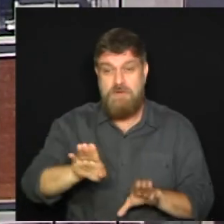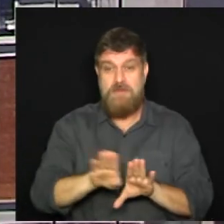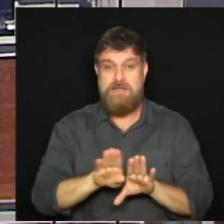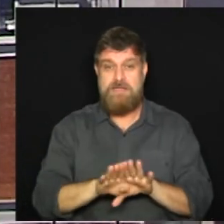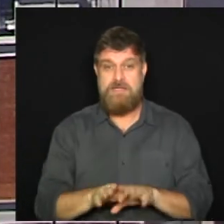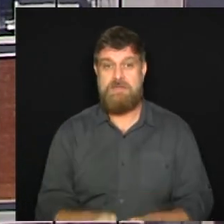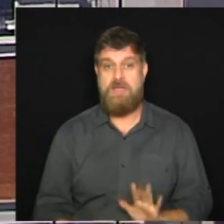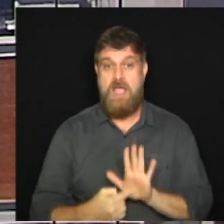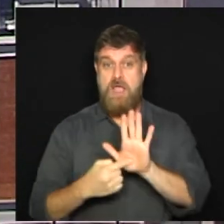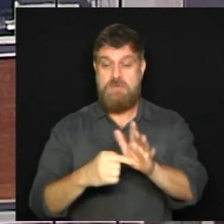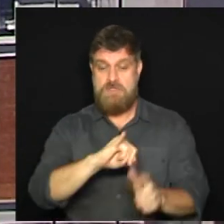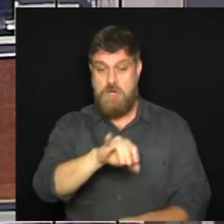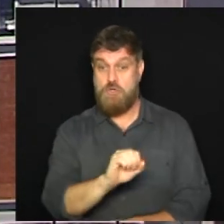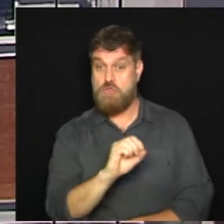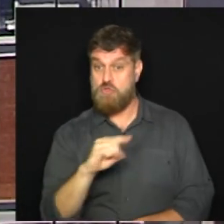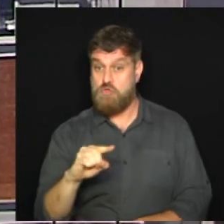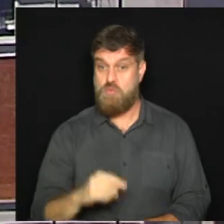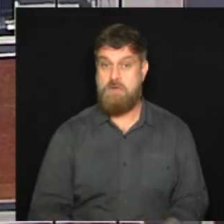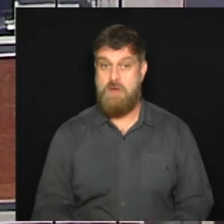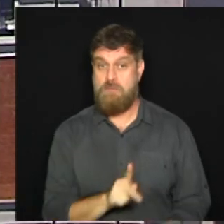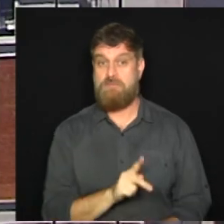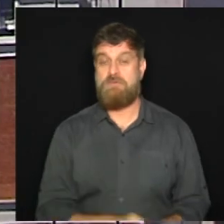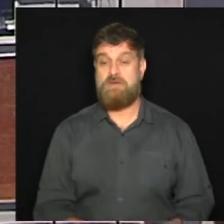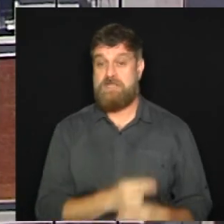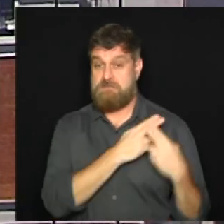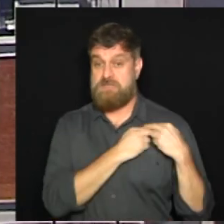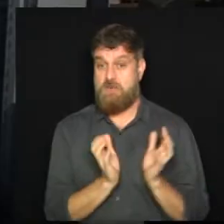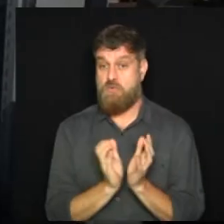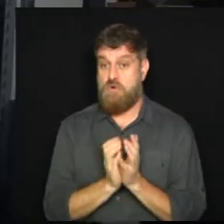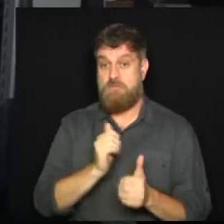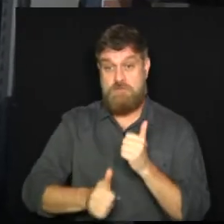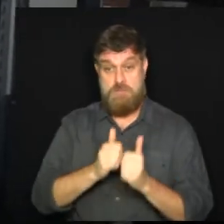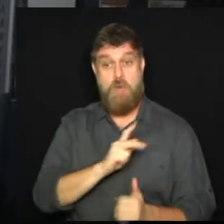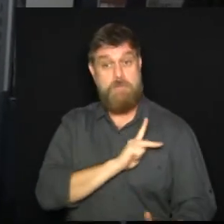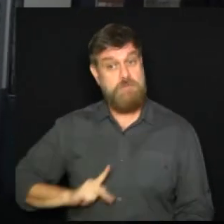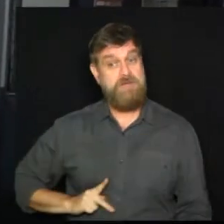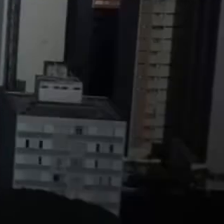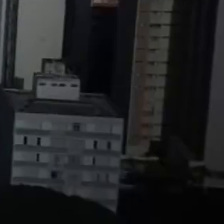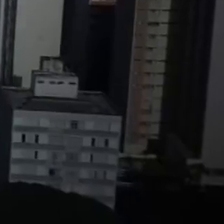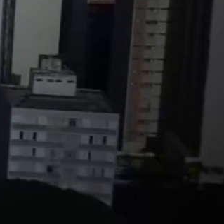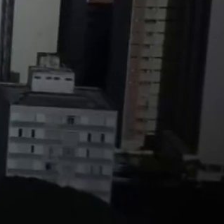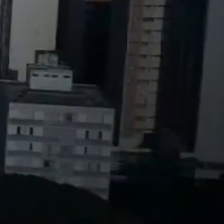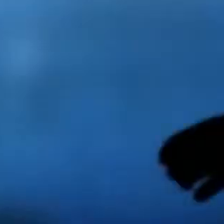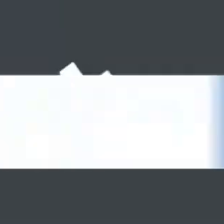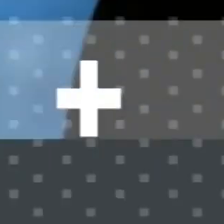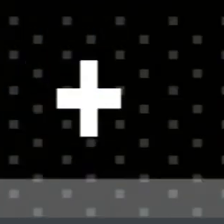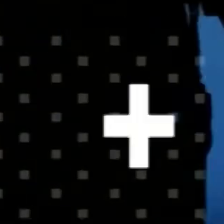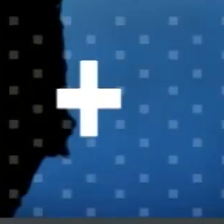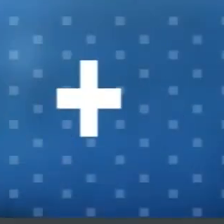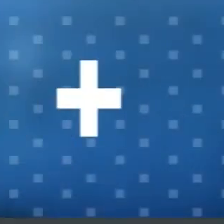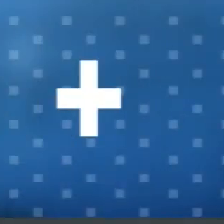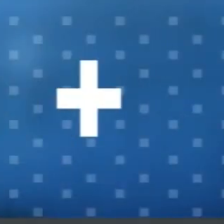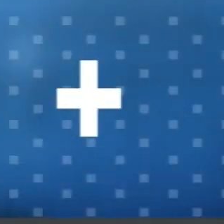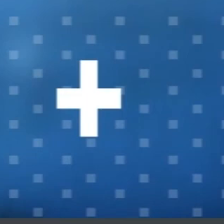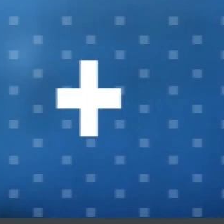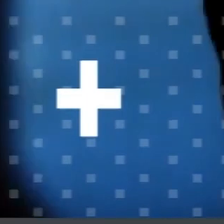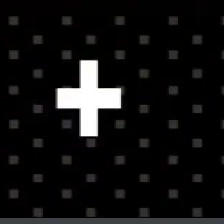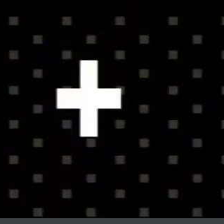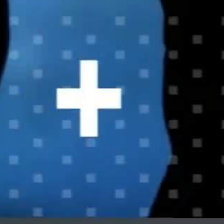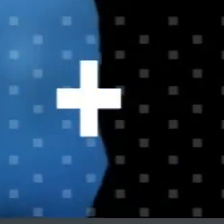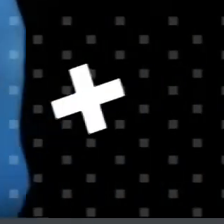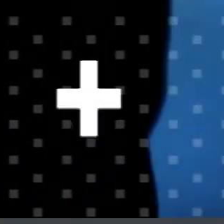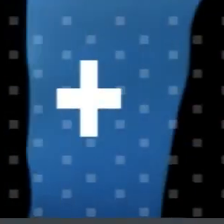na disputa em um festival de cinema lá na Alemanha. Tem o quadro Na Ponta do Lápis sobre tarifas bancárias, as estreias